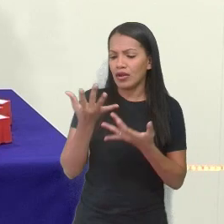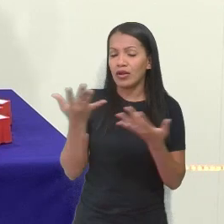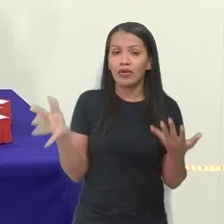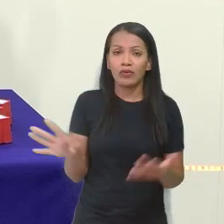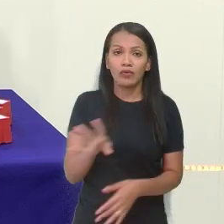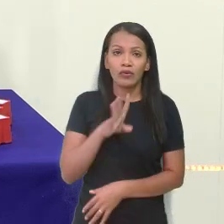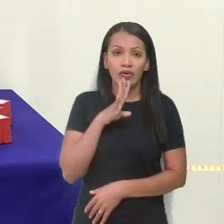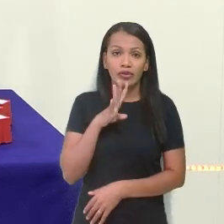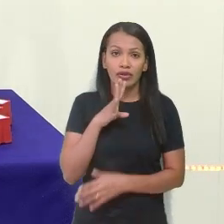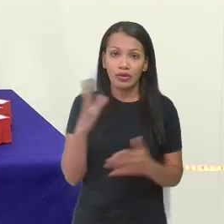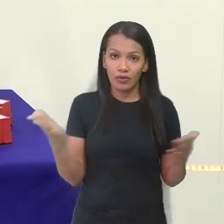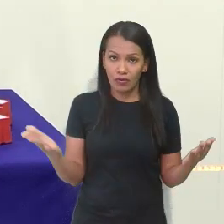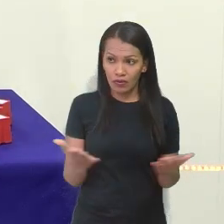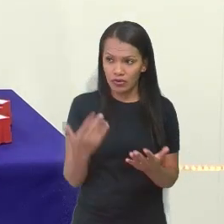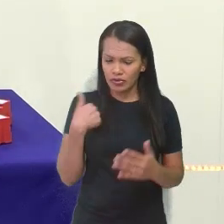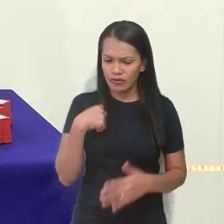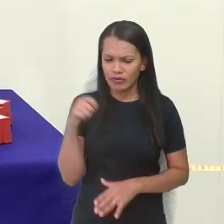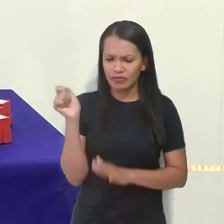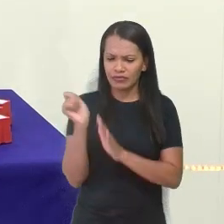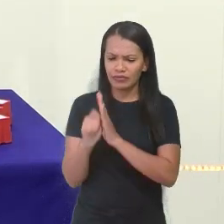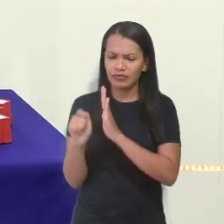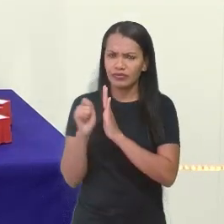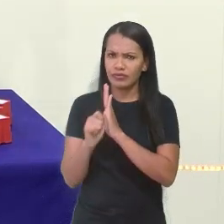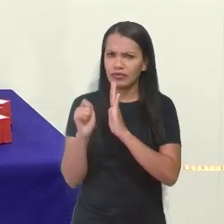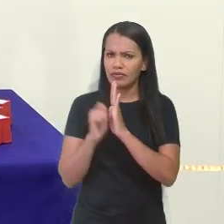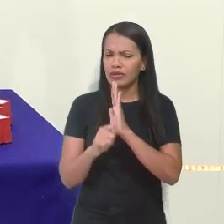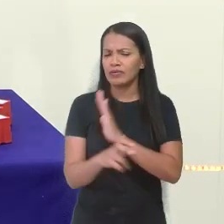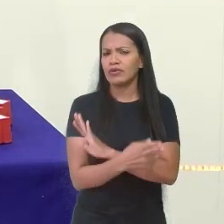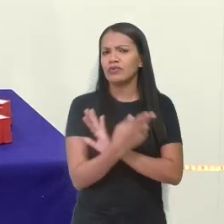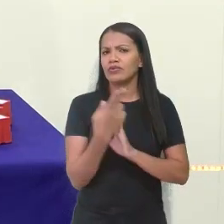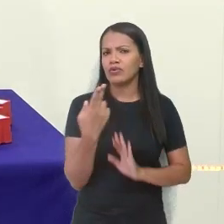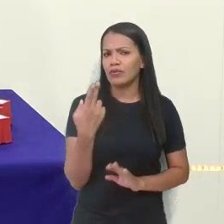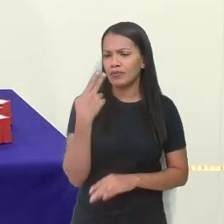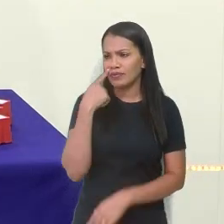hoje, tá? Eu vou escrever aqui o nome